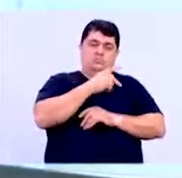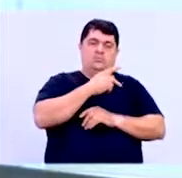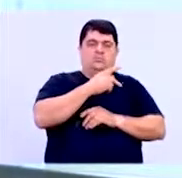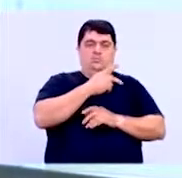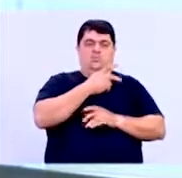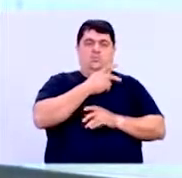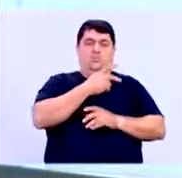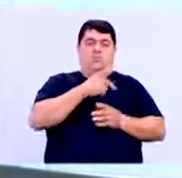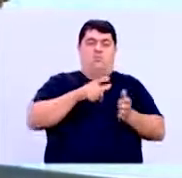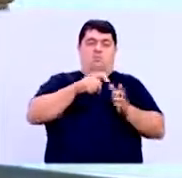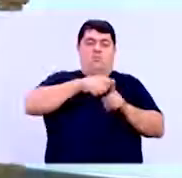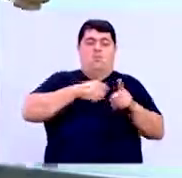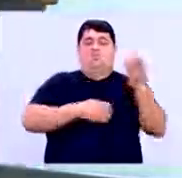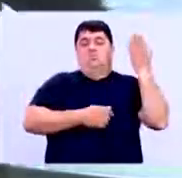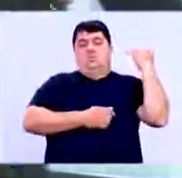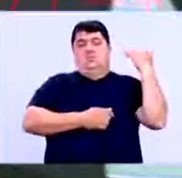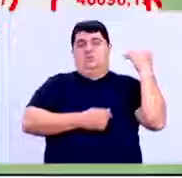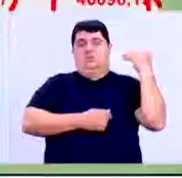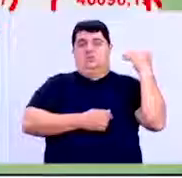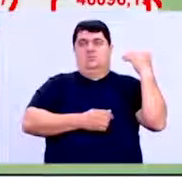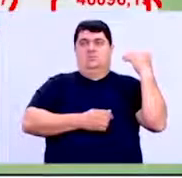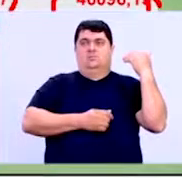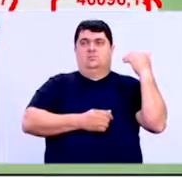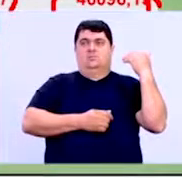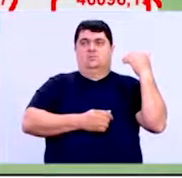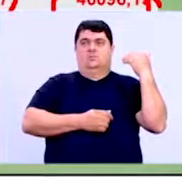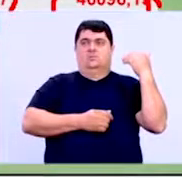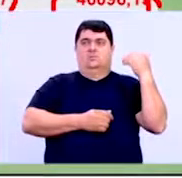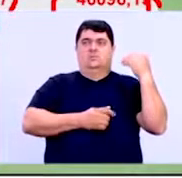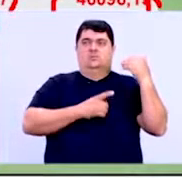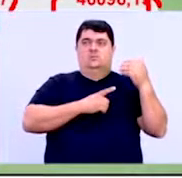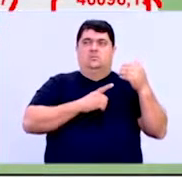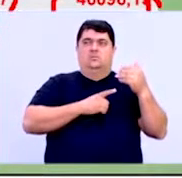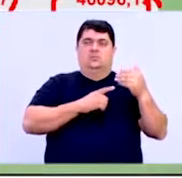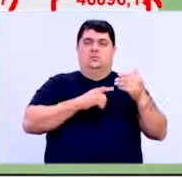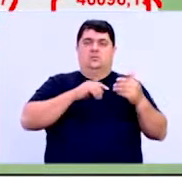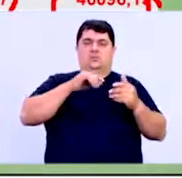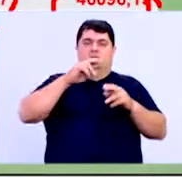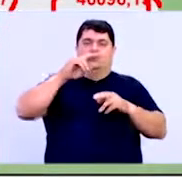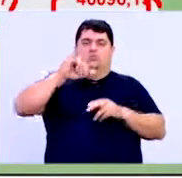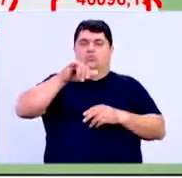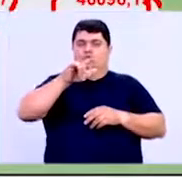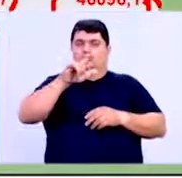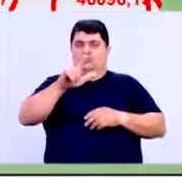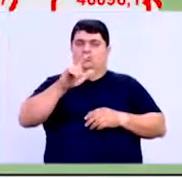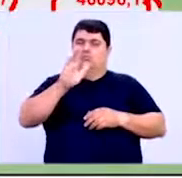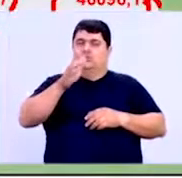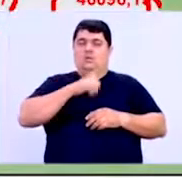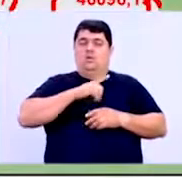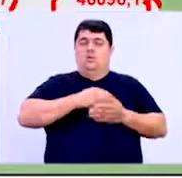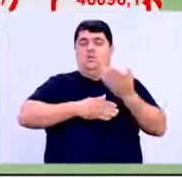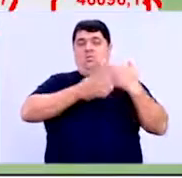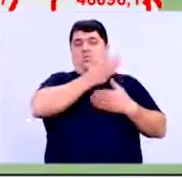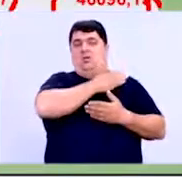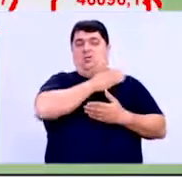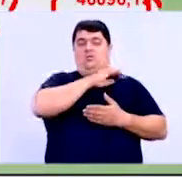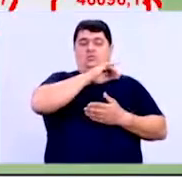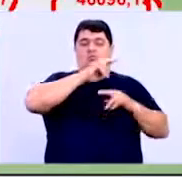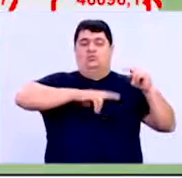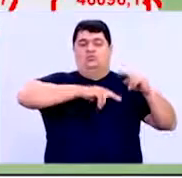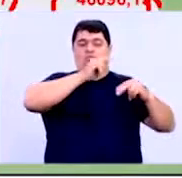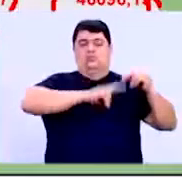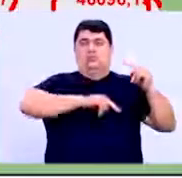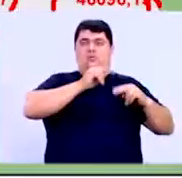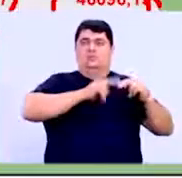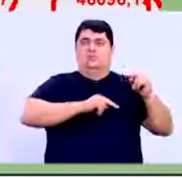recebeu, e existe um corte temporal, o mês de julho. Já existiu contas passadas. Eu tenho certeza que se